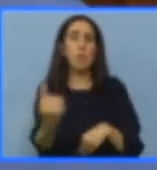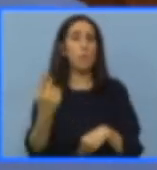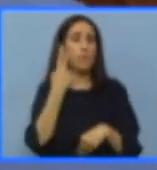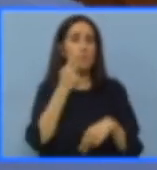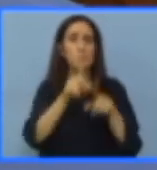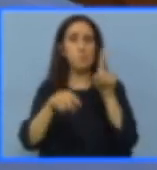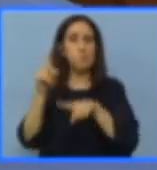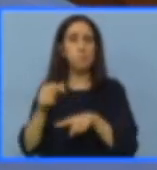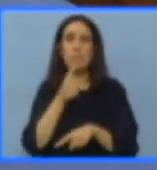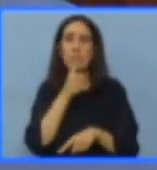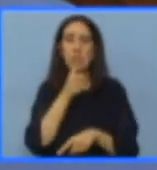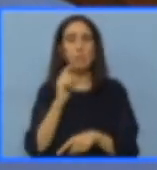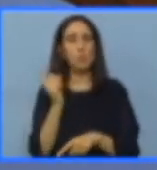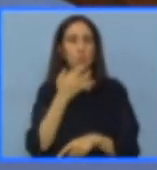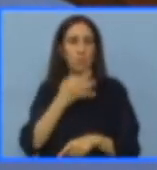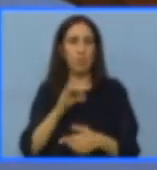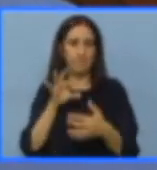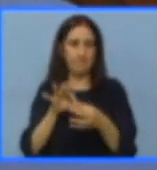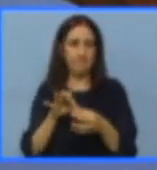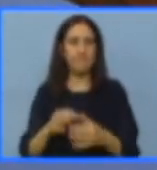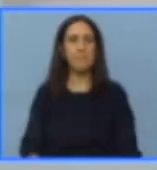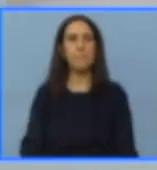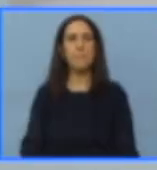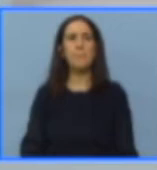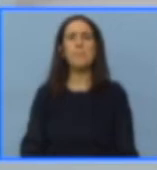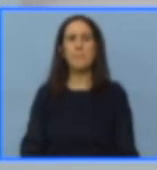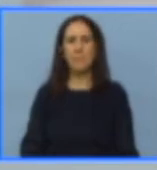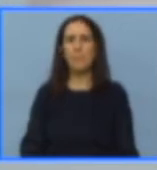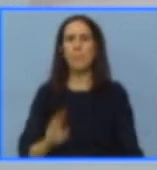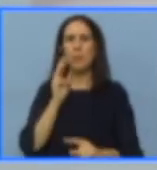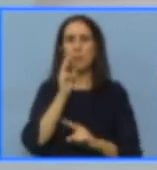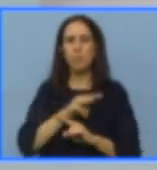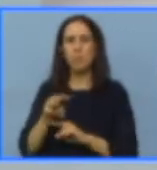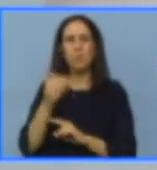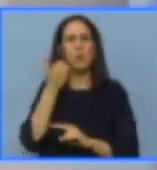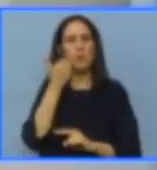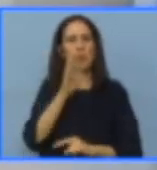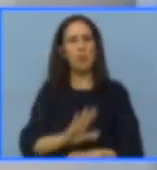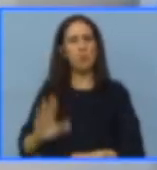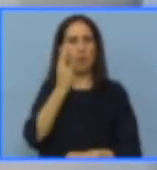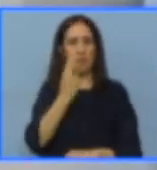que nos informa a todos. Visitando o Museu Nacional de Arte Antiga, nomeadamente esta